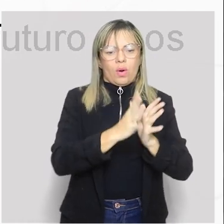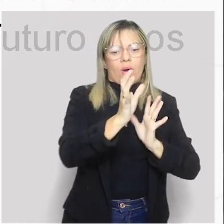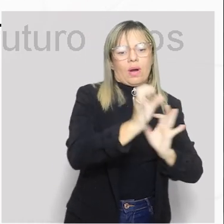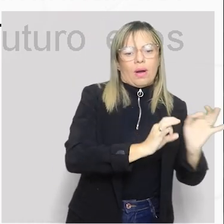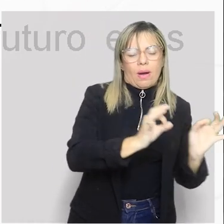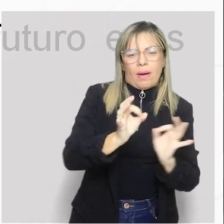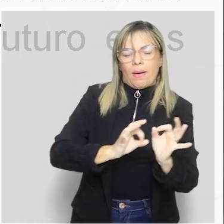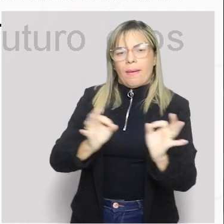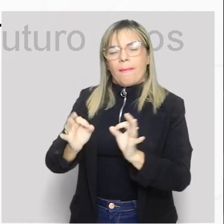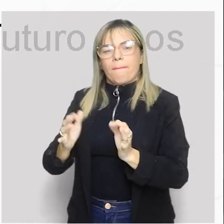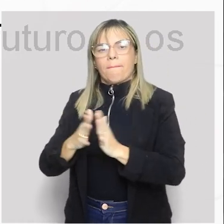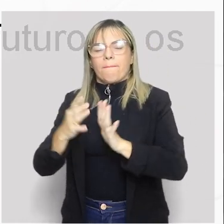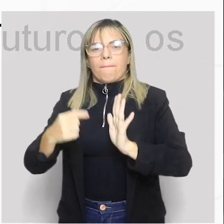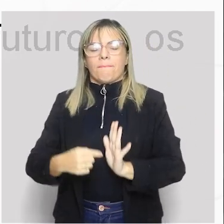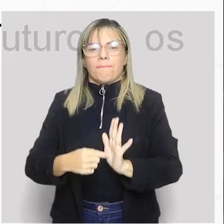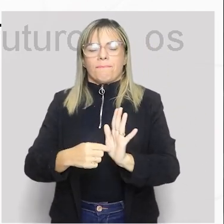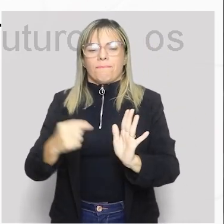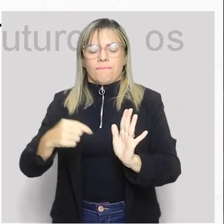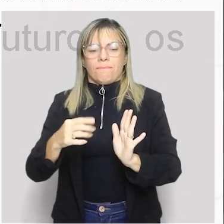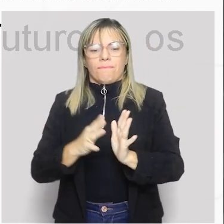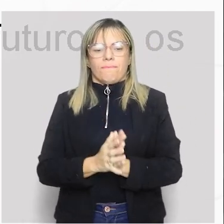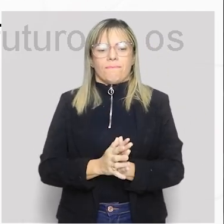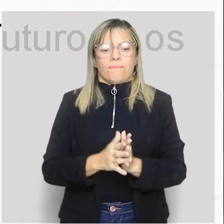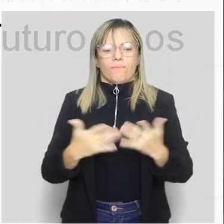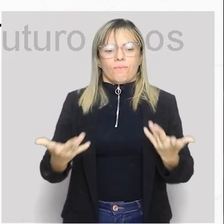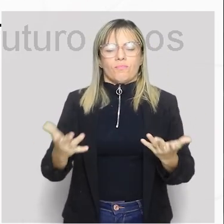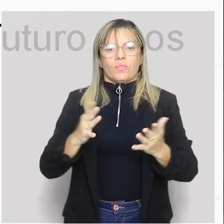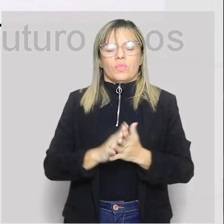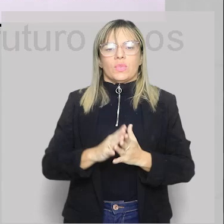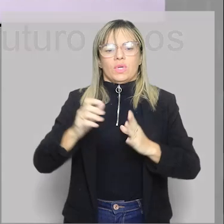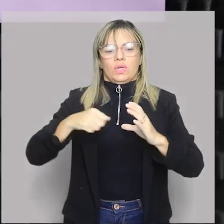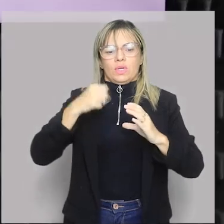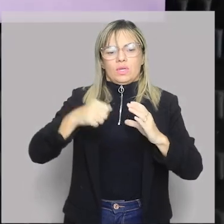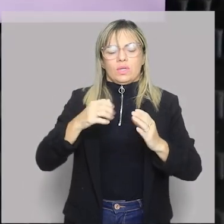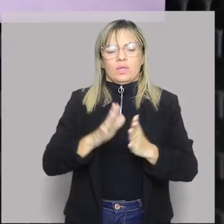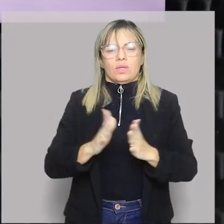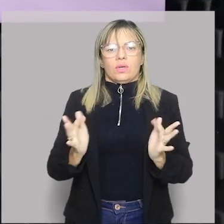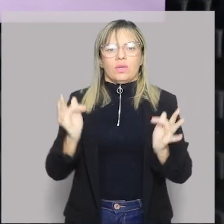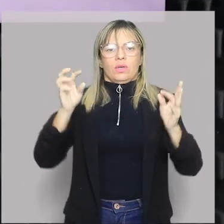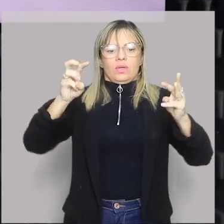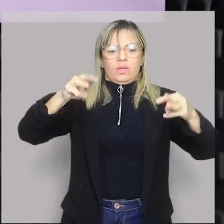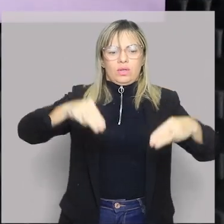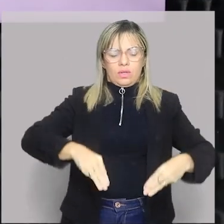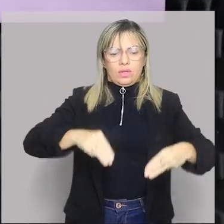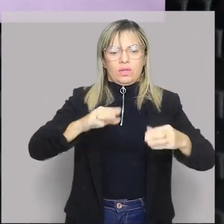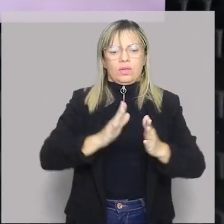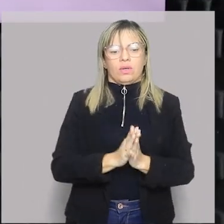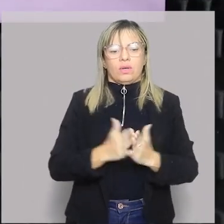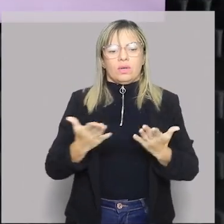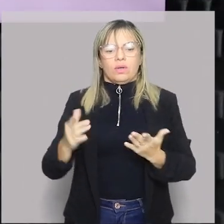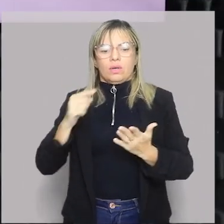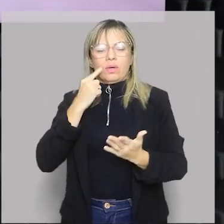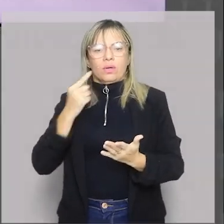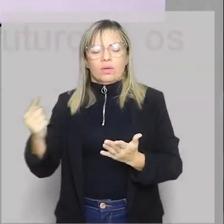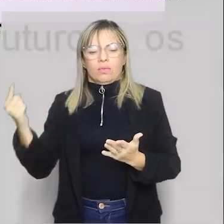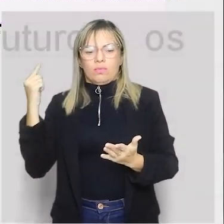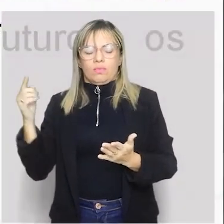que vai aparecer em cada uma das partes do vídeo. E aí finaliza a sequência de encerramento, imagens de André